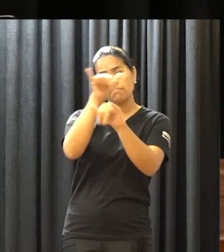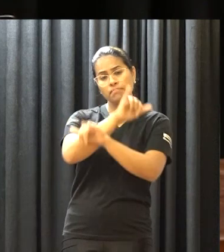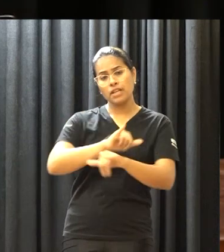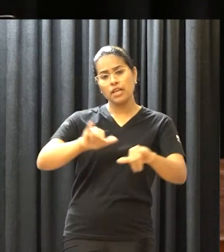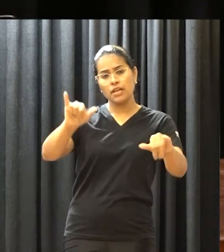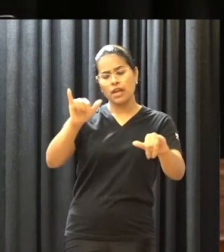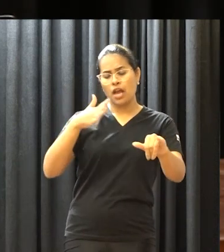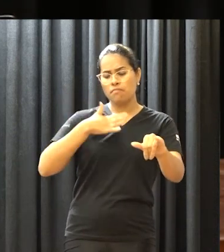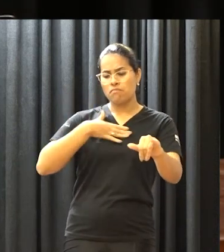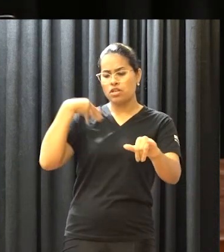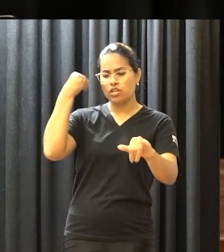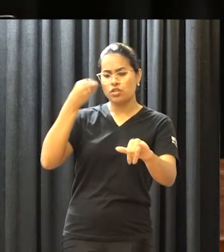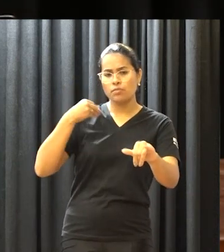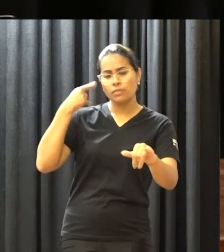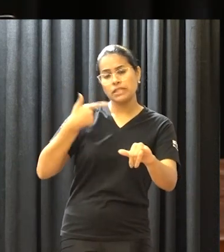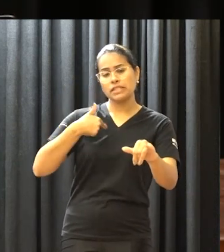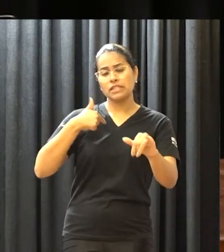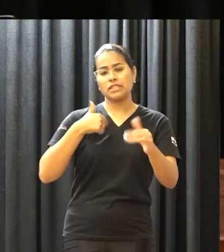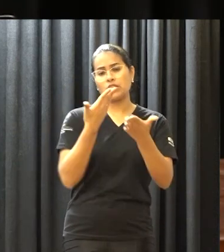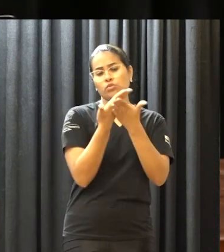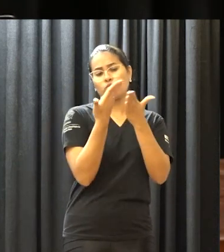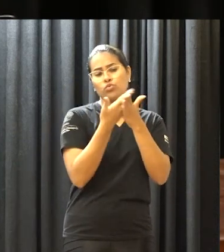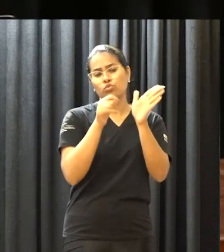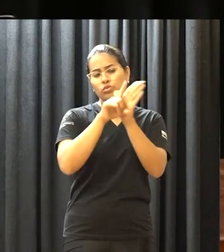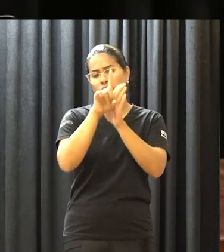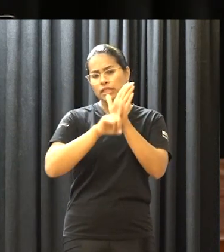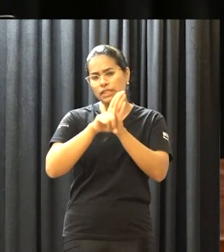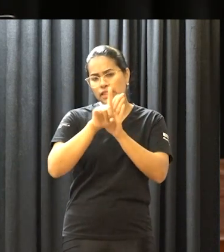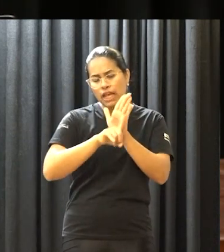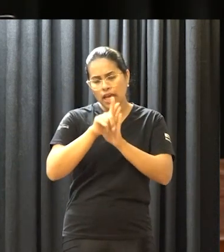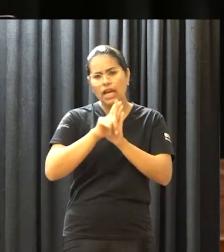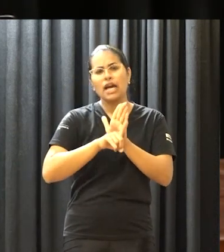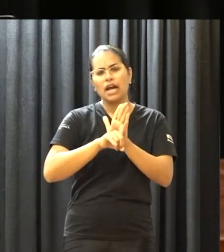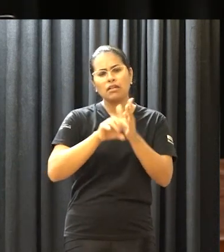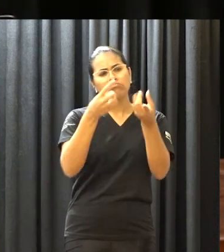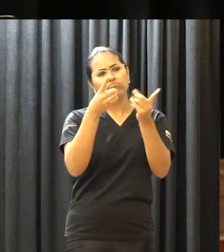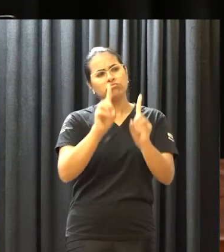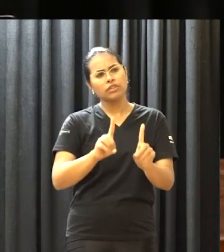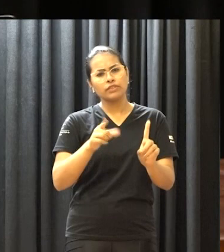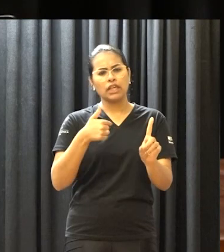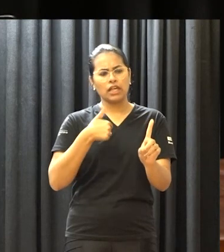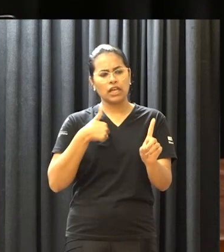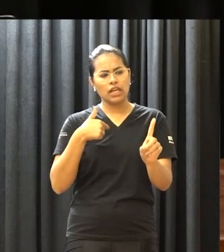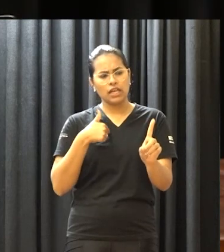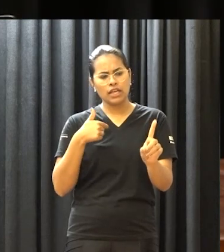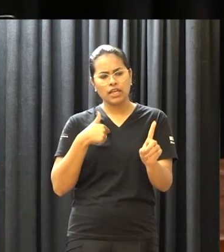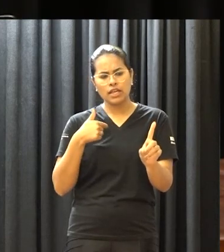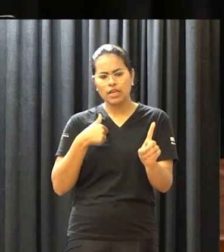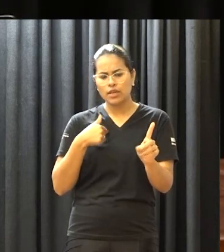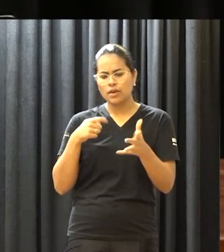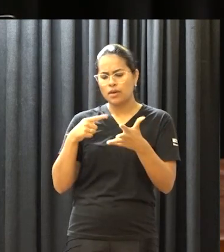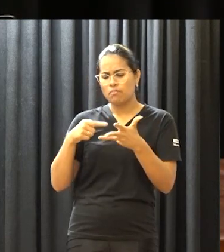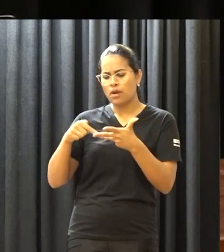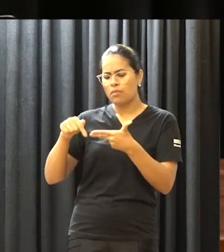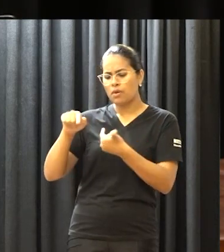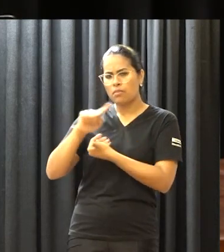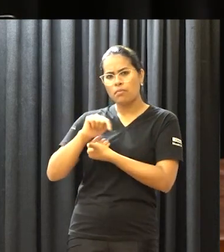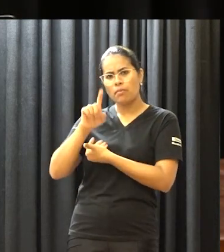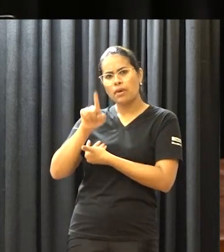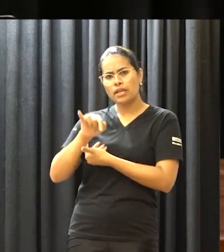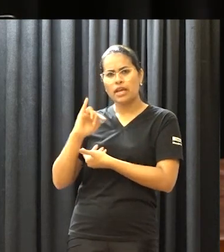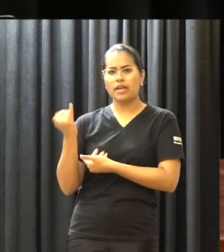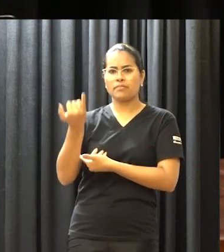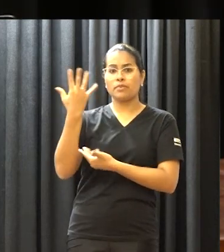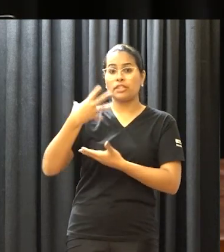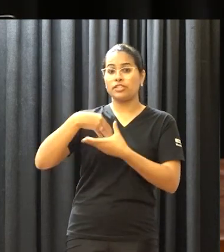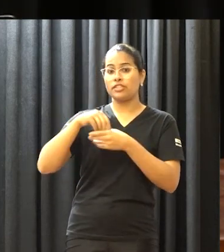nos estudos feministas da deficiência, fez com que eu delimitasse algumas questões importantes para o ensino,